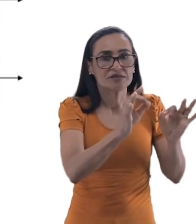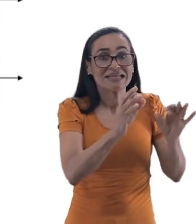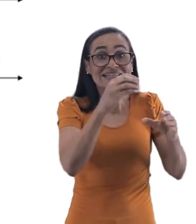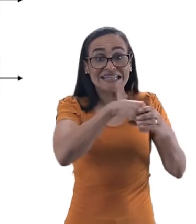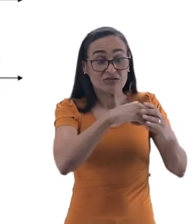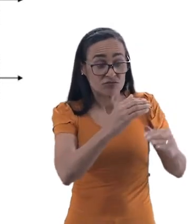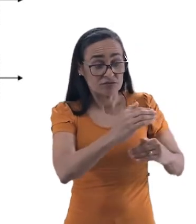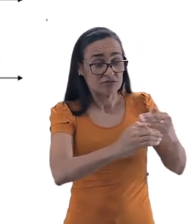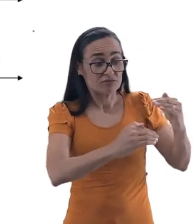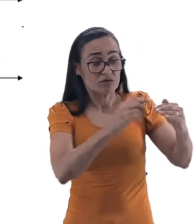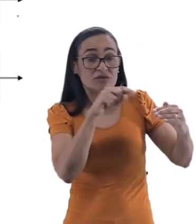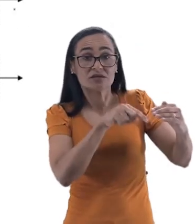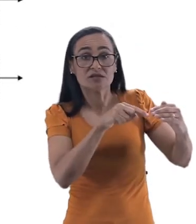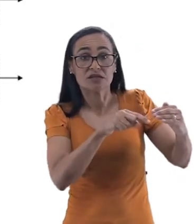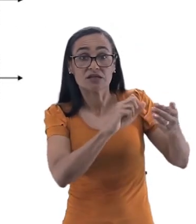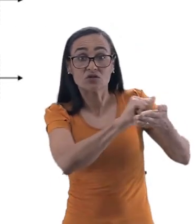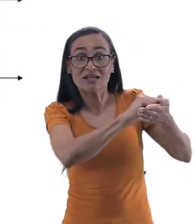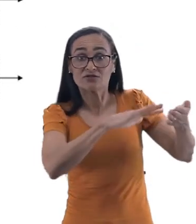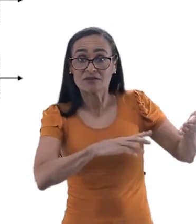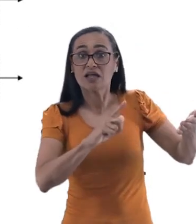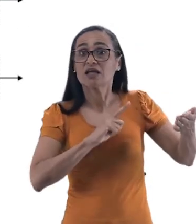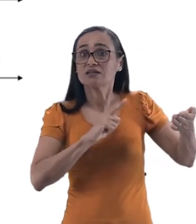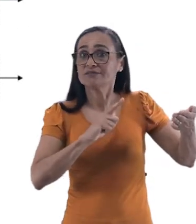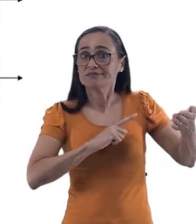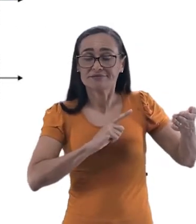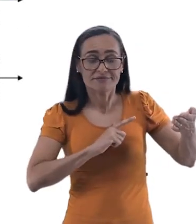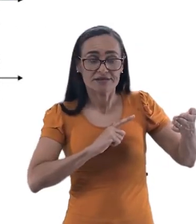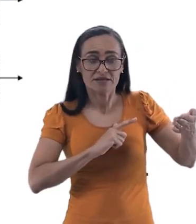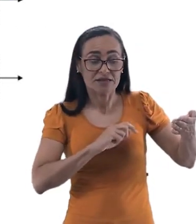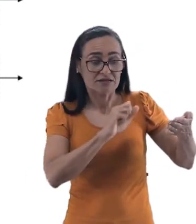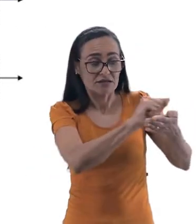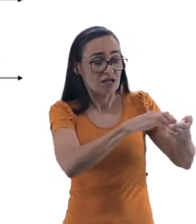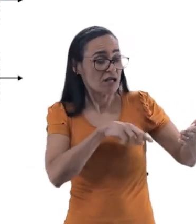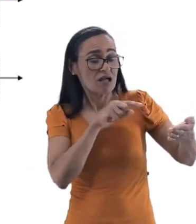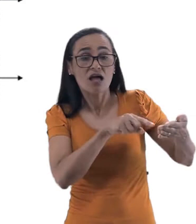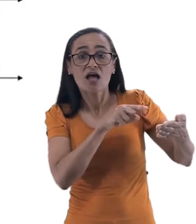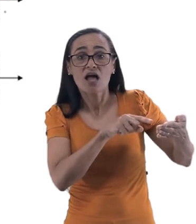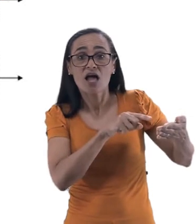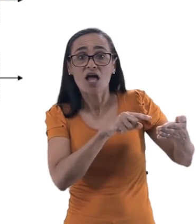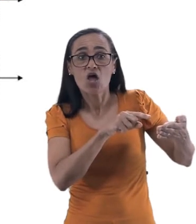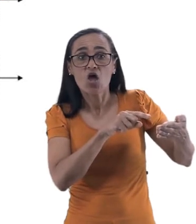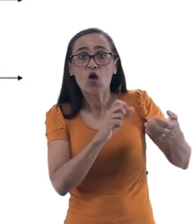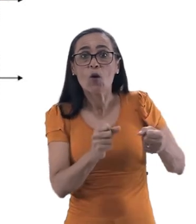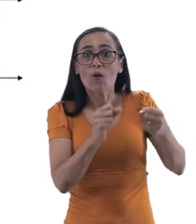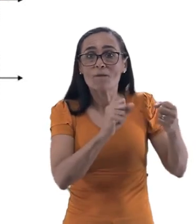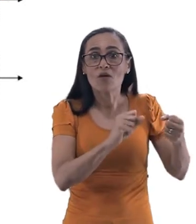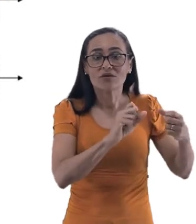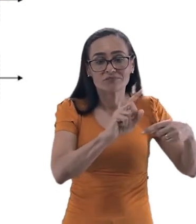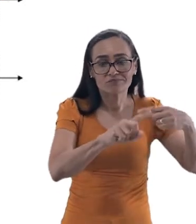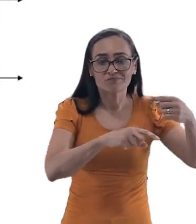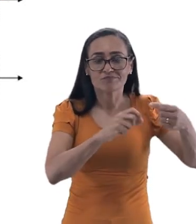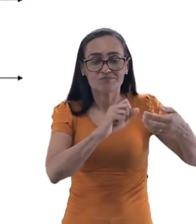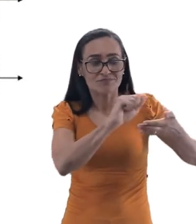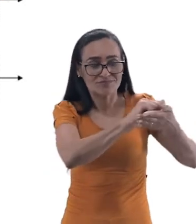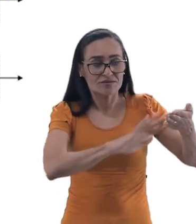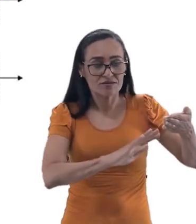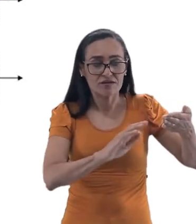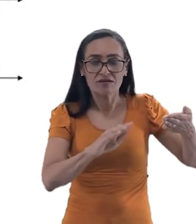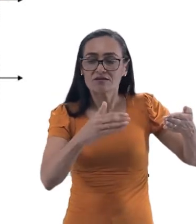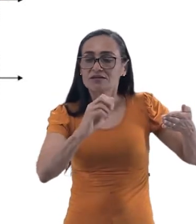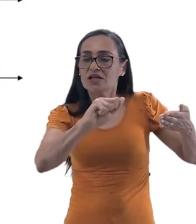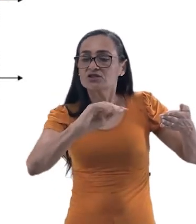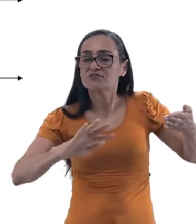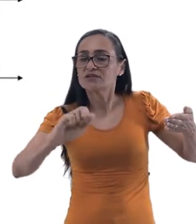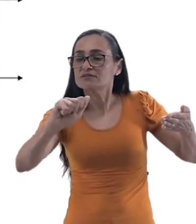processos, e dentro desses processos eu tenho as atividades. E essas atividades podem ser desdobradas, eu posso